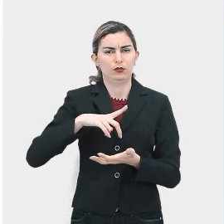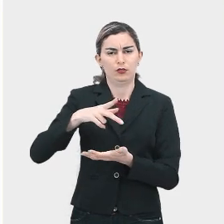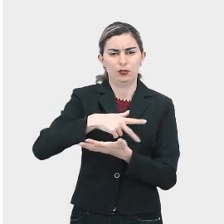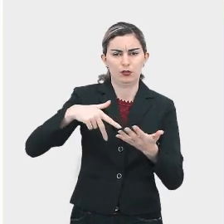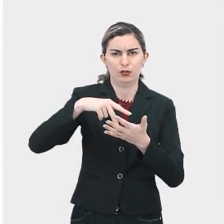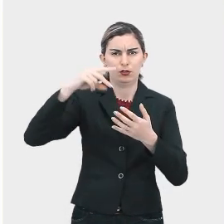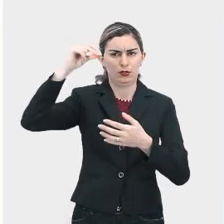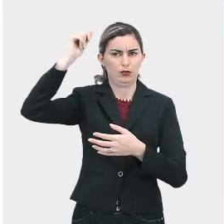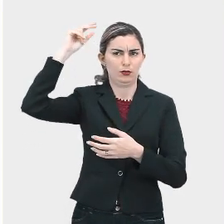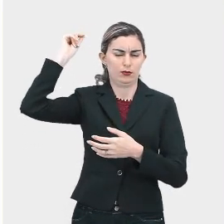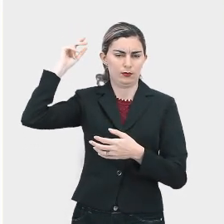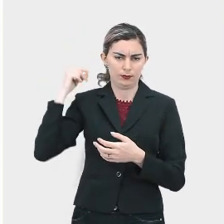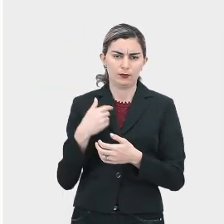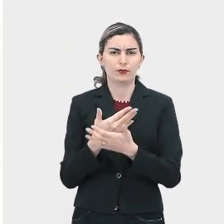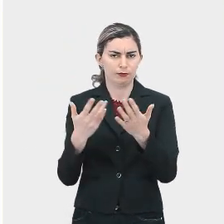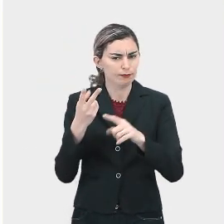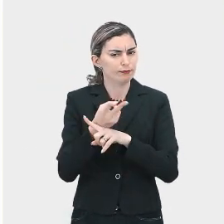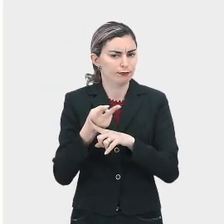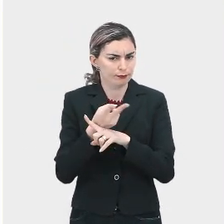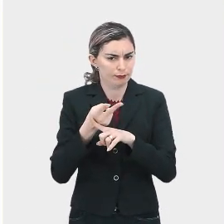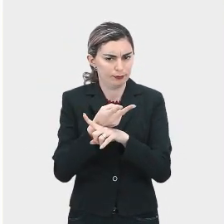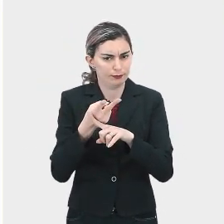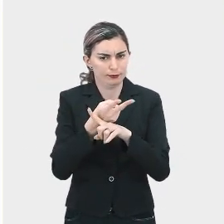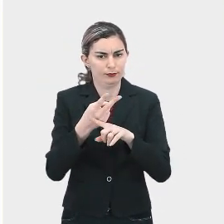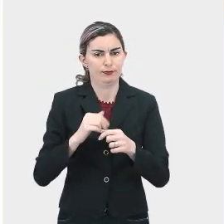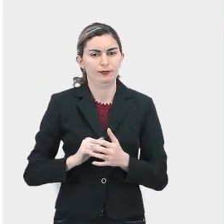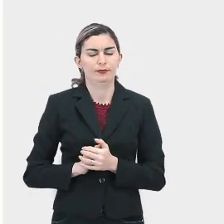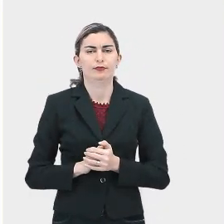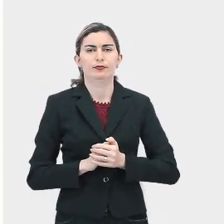tem as danças primitivas, dá uma procurada.